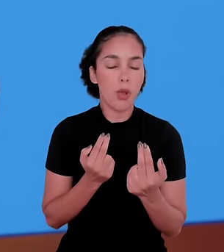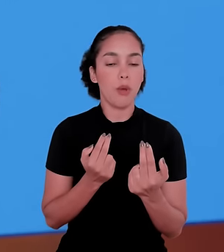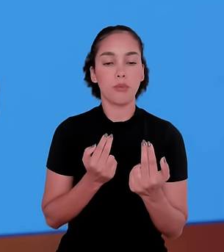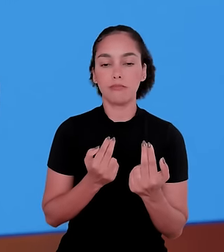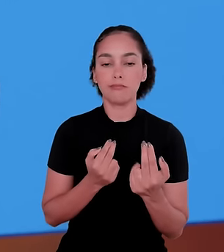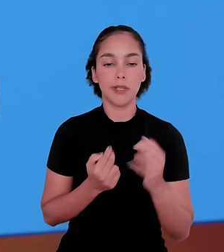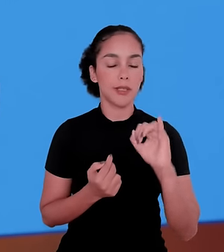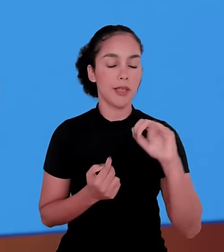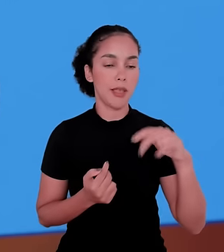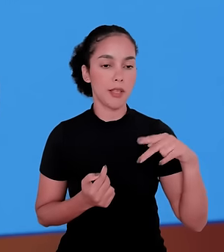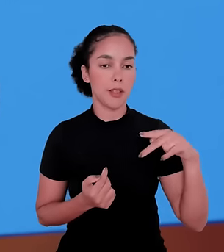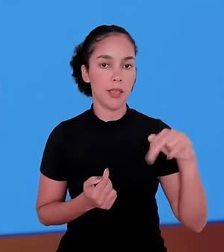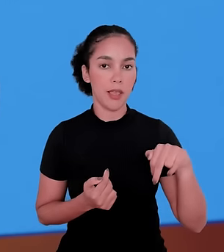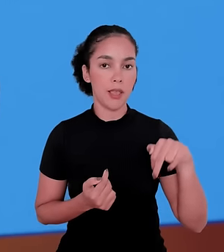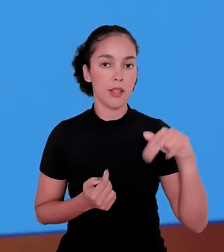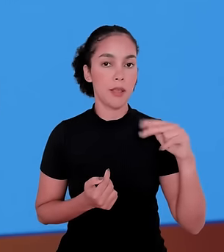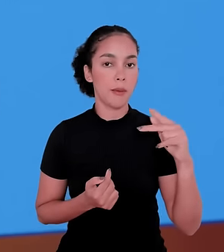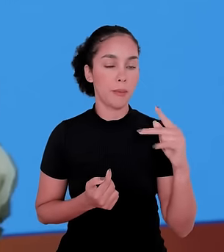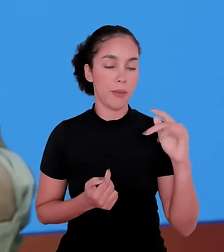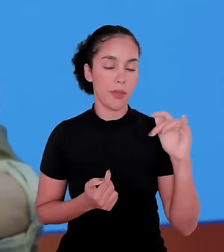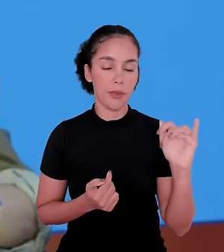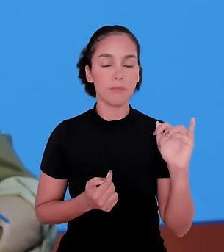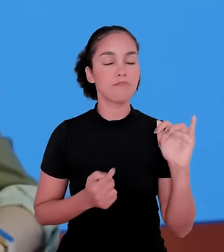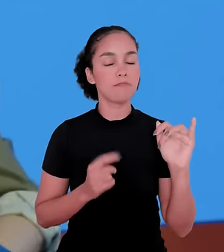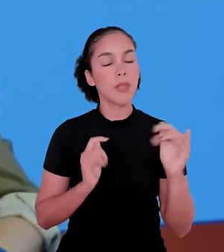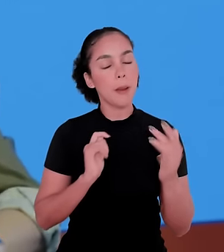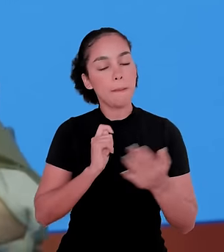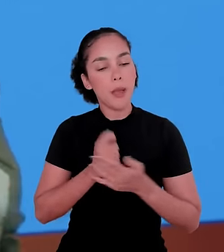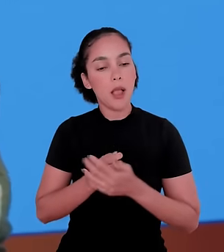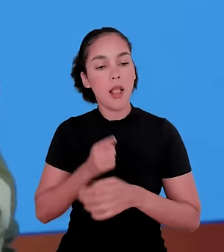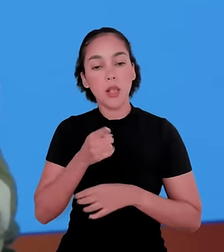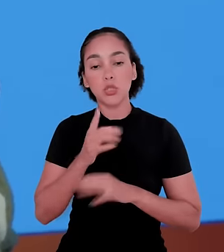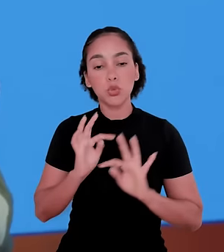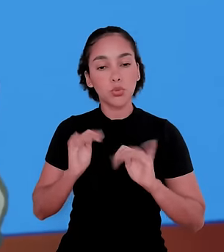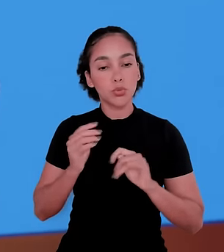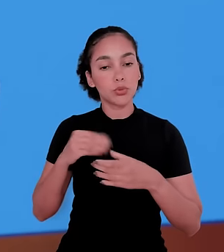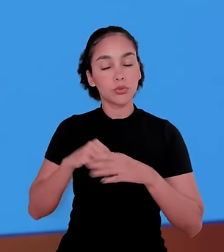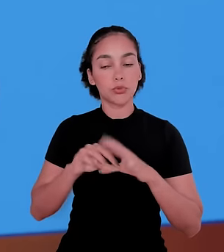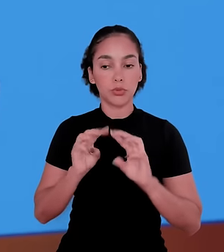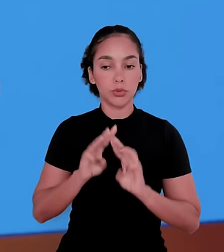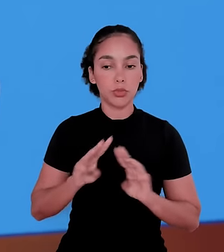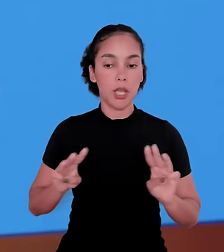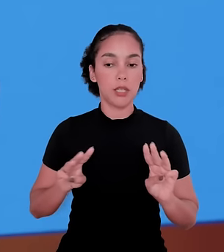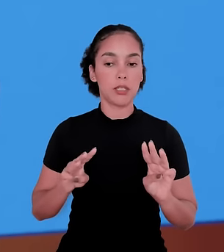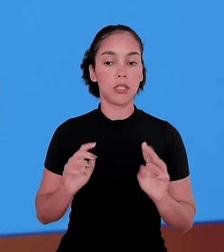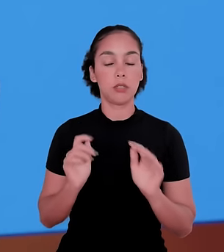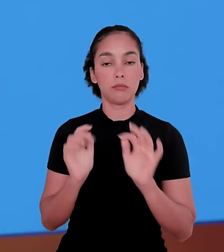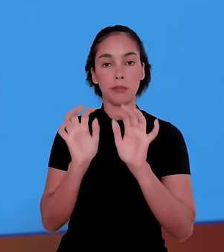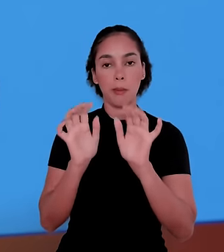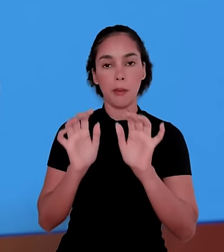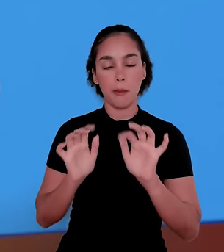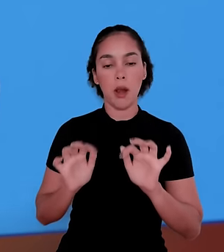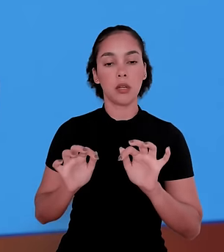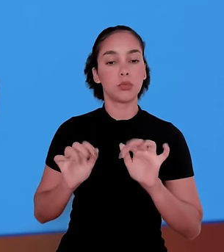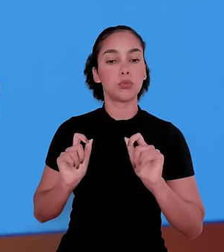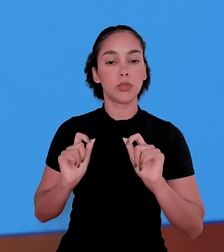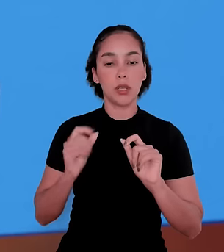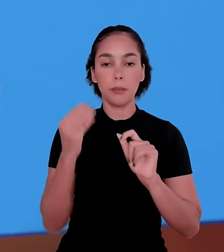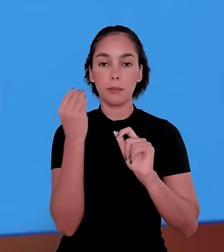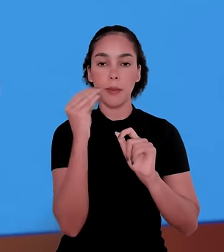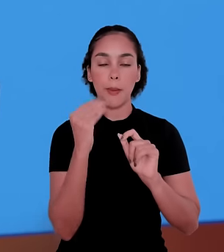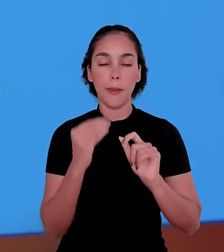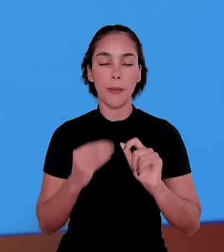então faz o pagamento E aí você vai no site tudo no site do INPI preenche um formulário com as informações